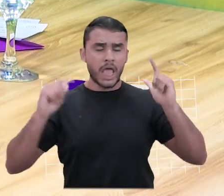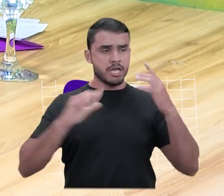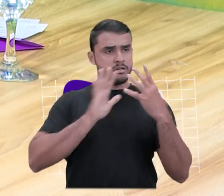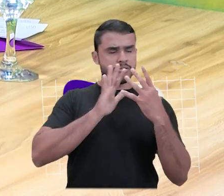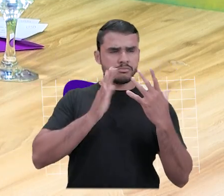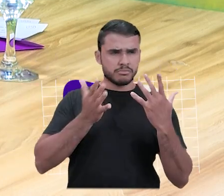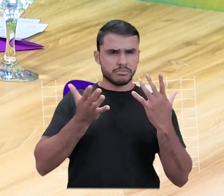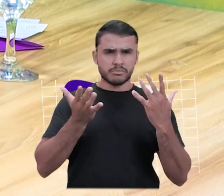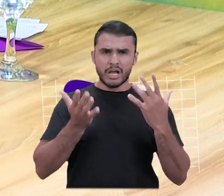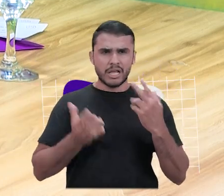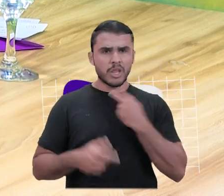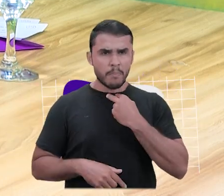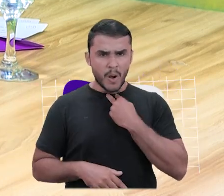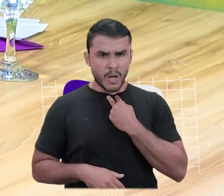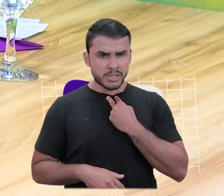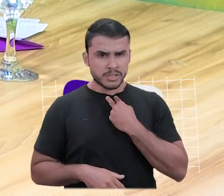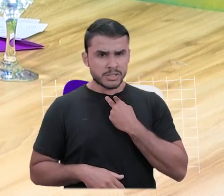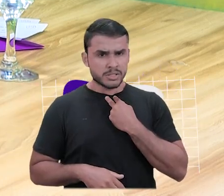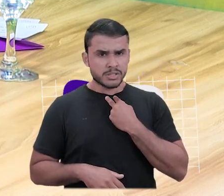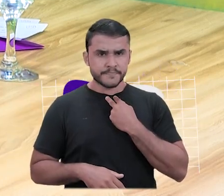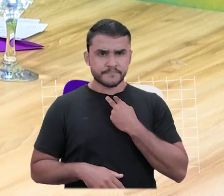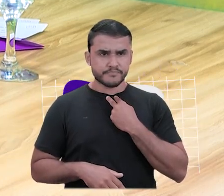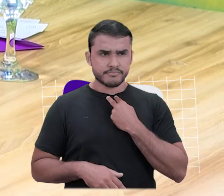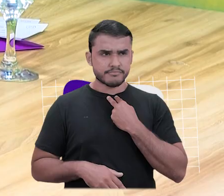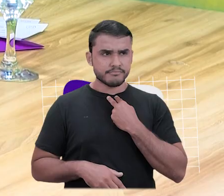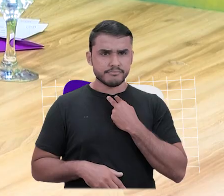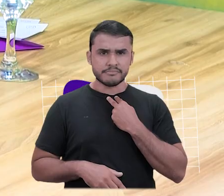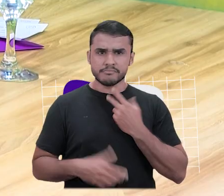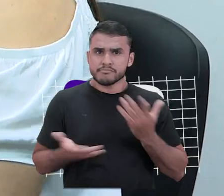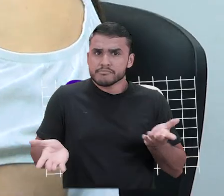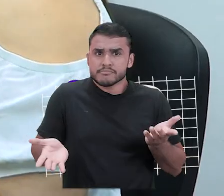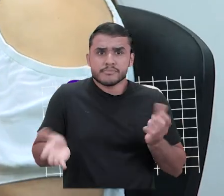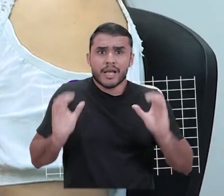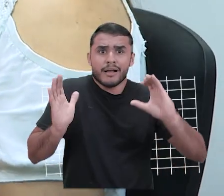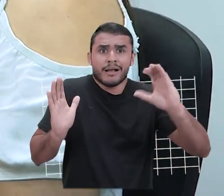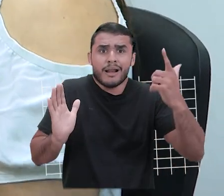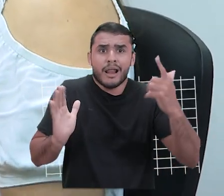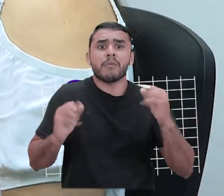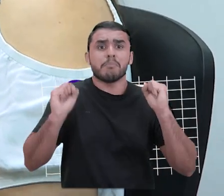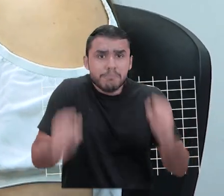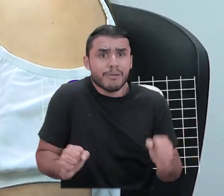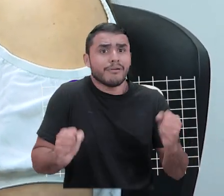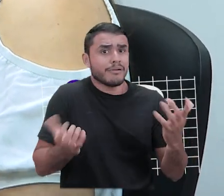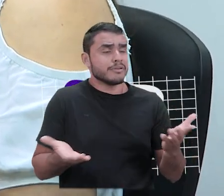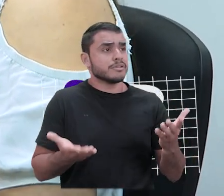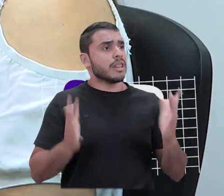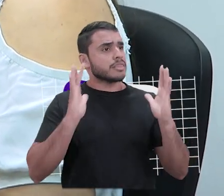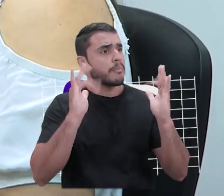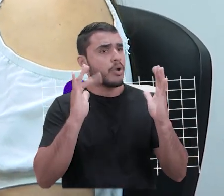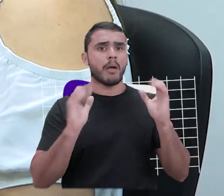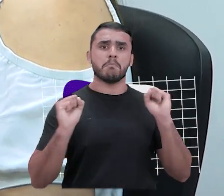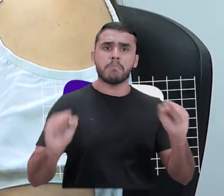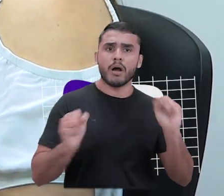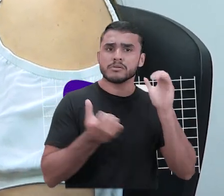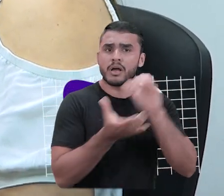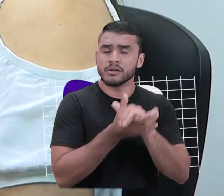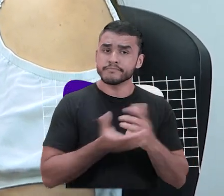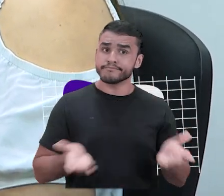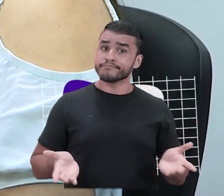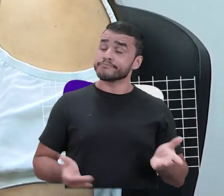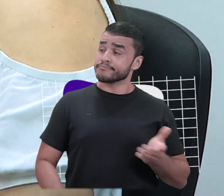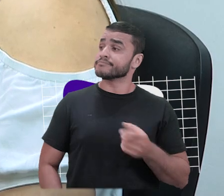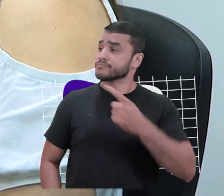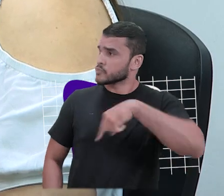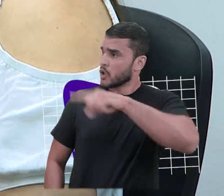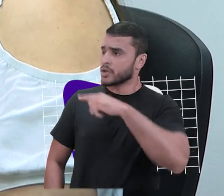A gente não pode se relacionar, Exato. entendeu? E ao mesmo tempo é muito bom estar conversando aqui com pessoas que, né, a gente tem uma afetuosidade, uma